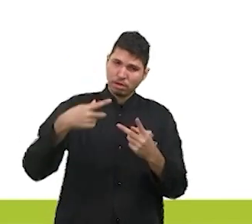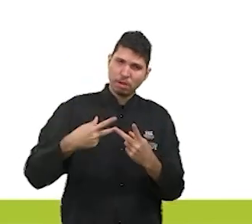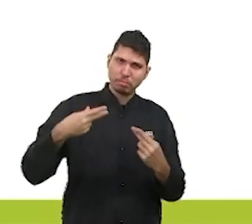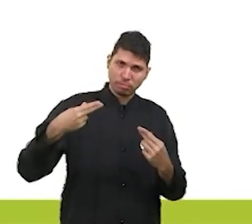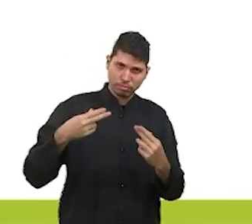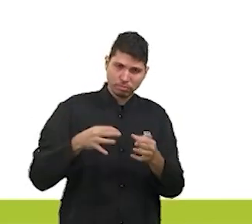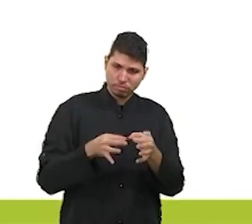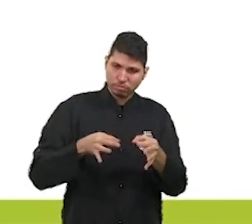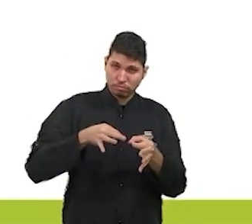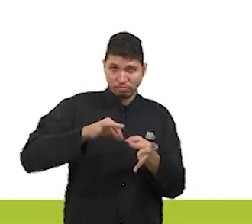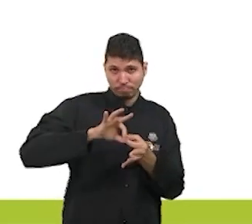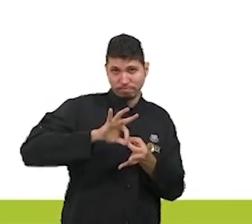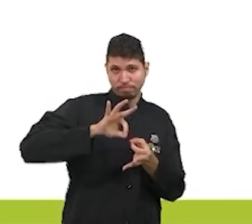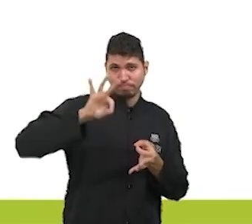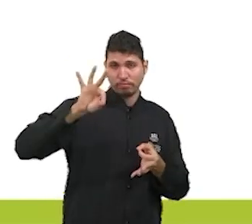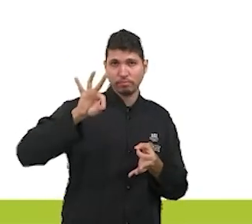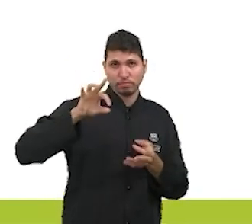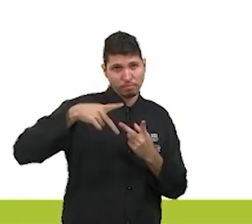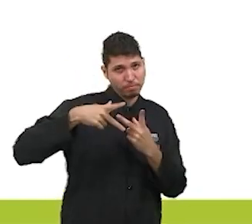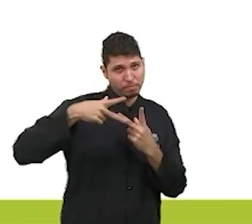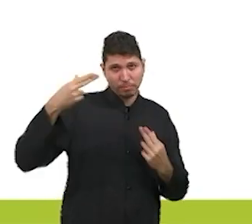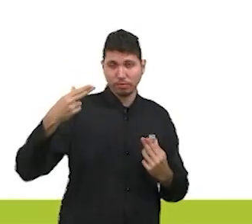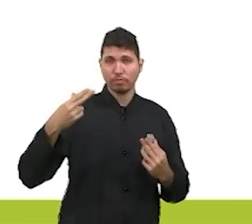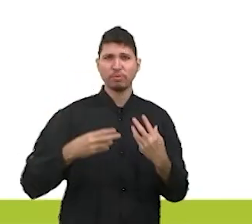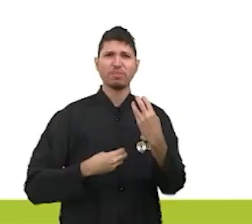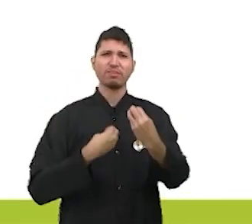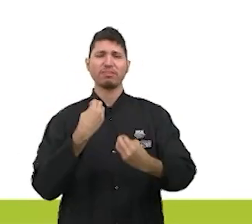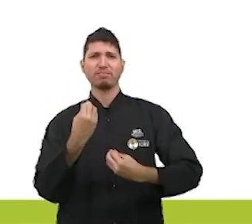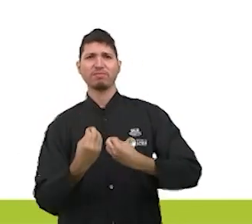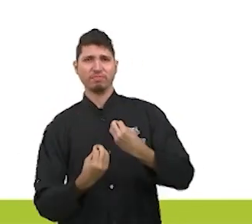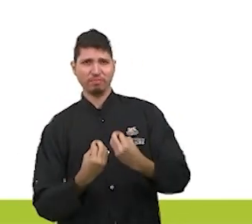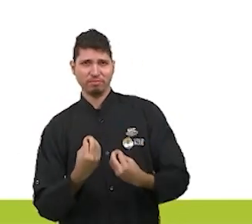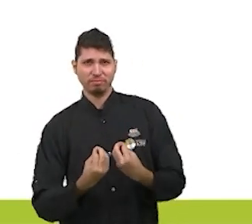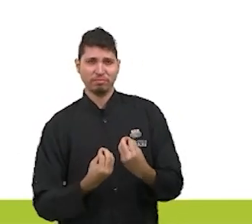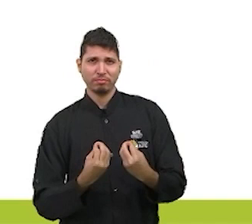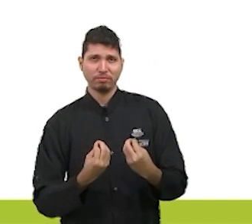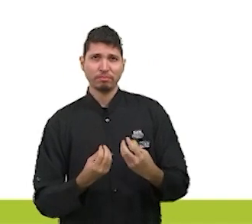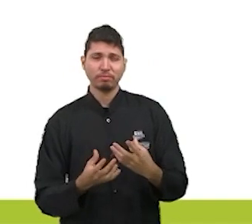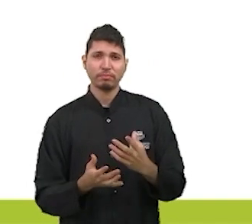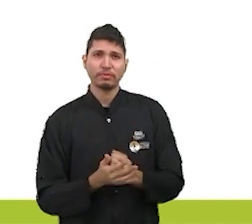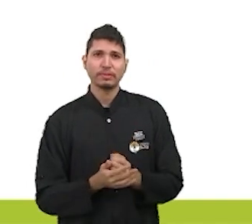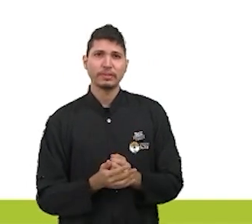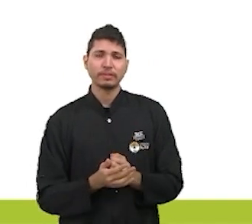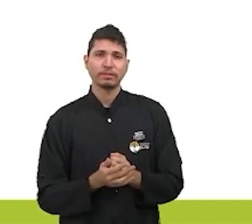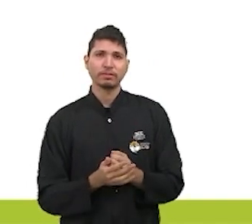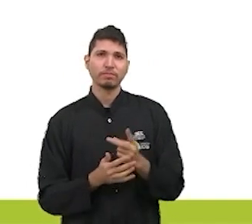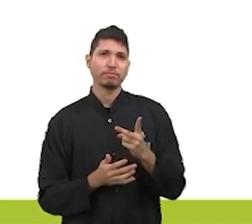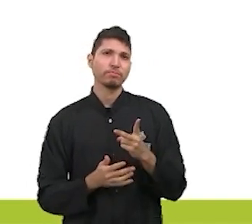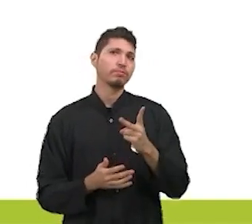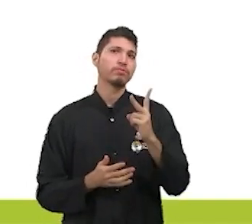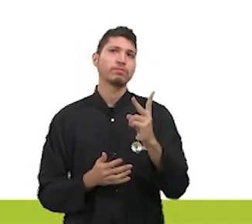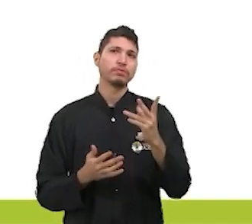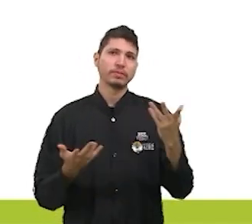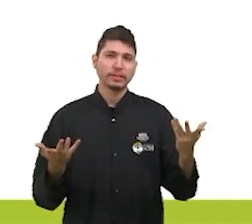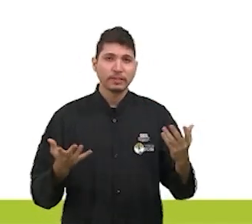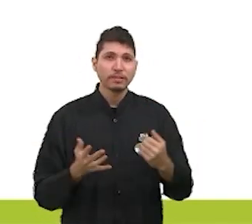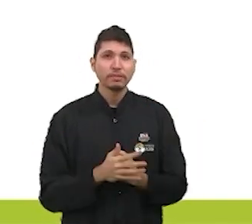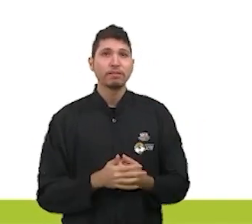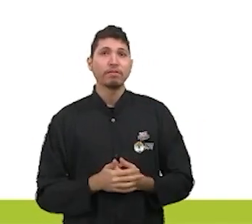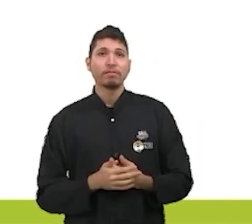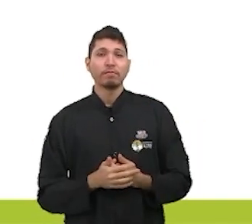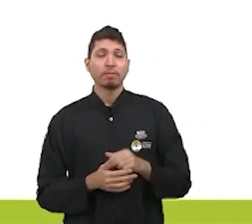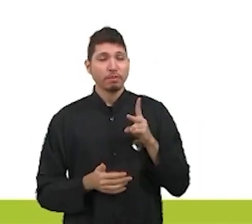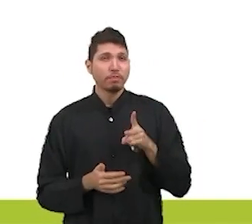para cá, tá bom? Professor, como é que eu resolvo isso, professor? Porque os ângulos só me ajudaram a identificar o valor de x. O que eu quero